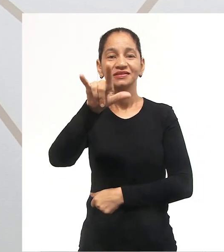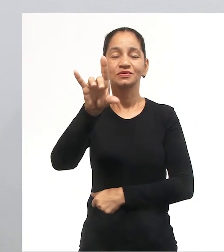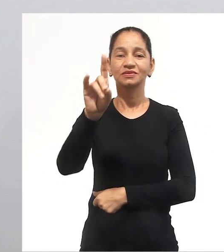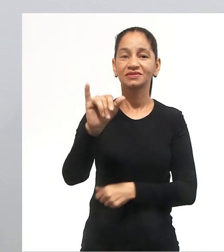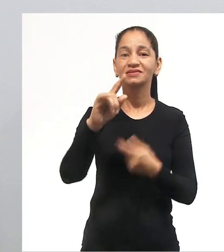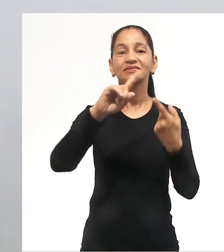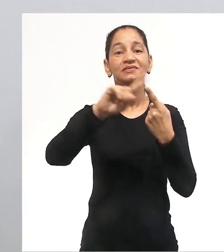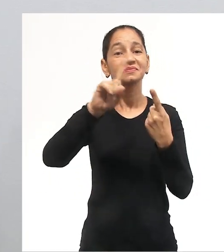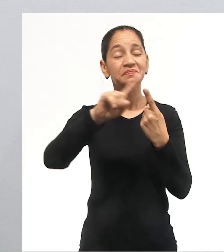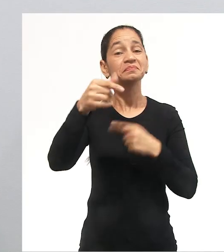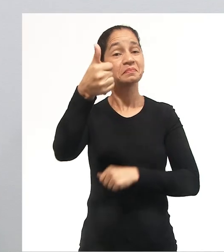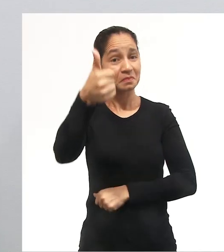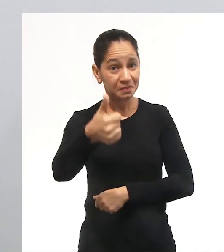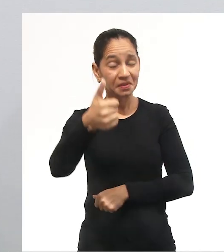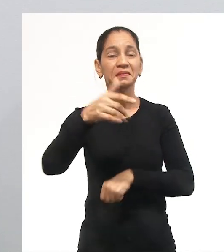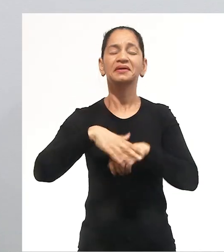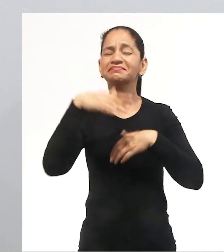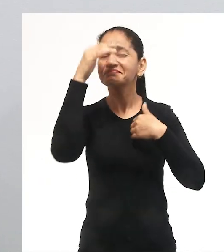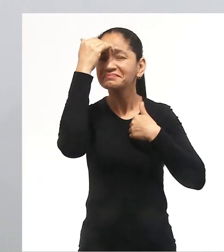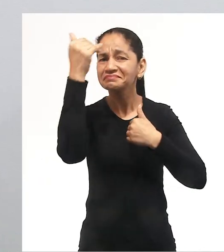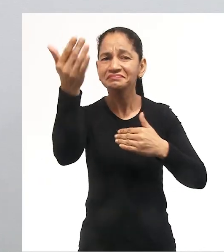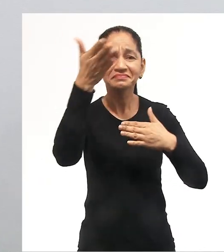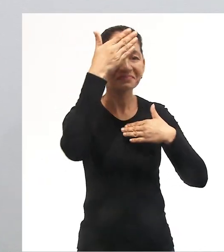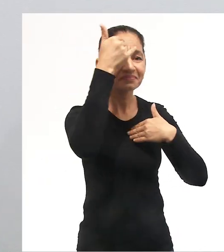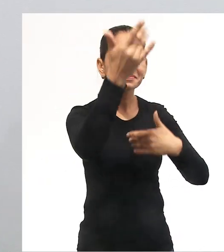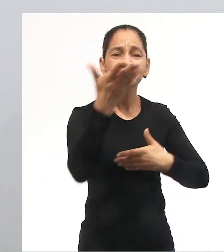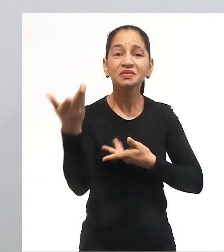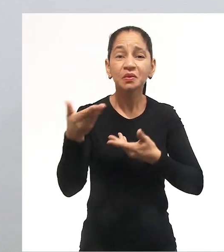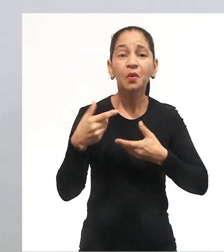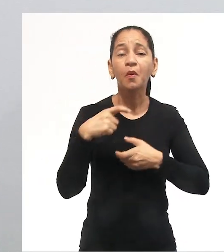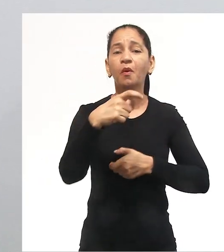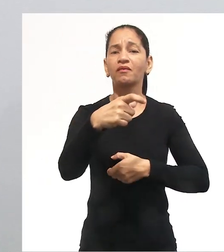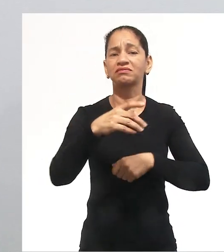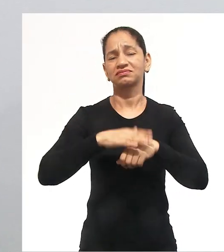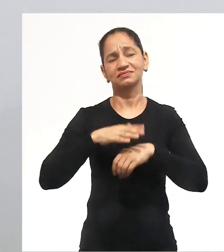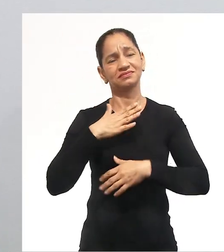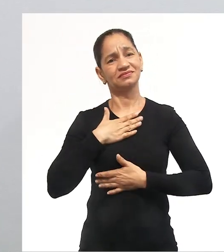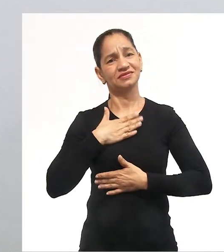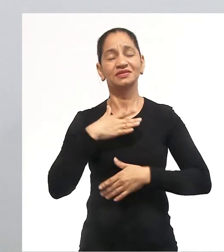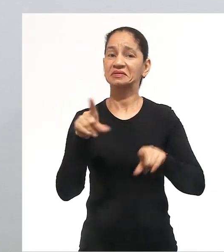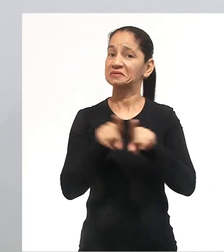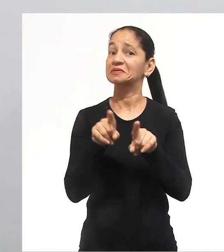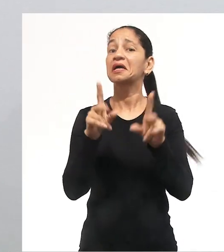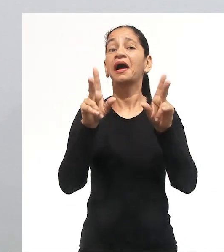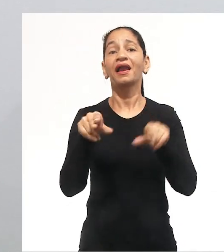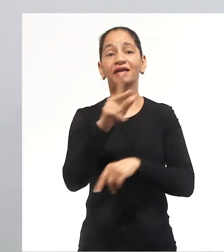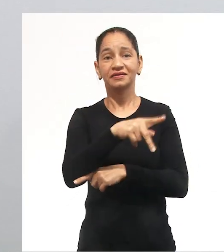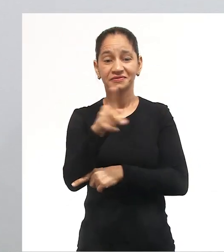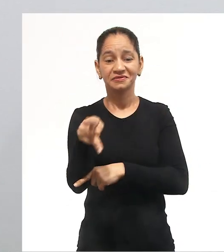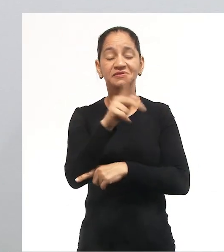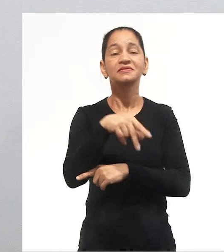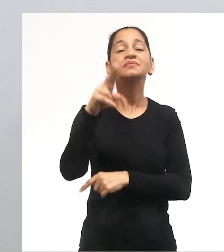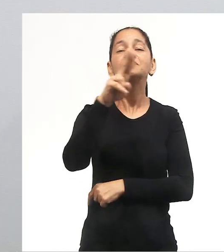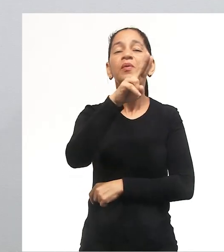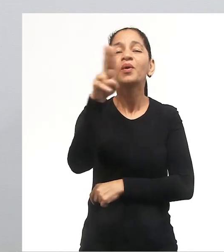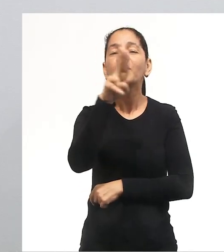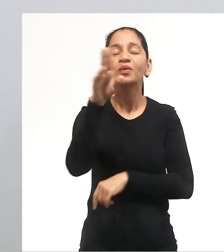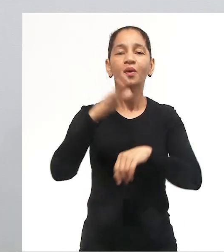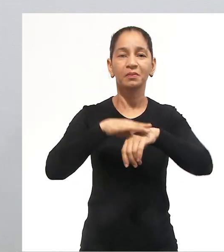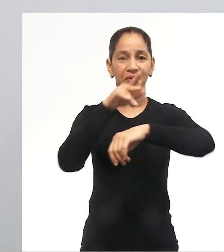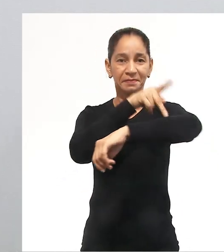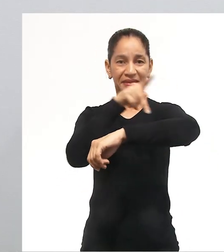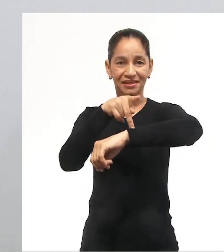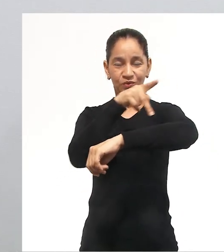Bahia. Obrigada, professora. Obrigada pelo convite. Como bem a professora disse, eu sou a Mildred Bahia, acadêmica